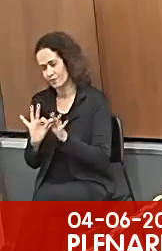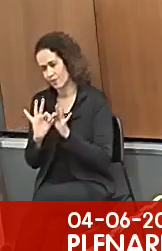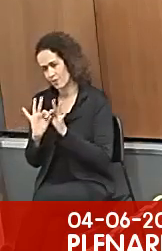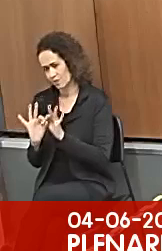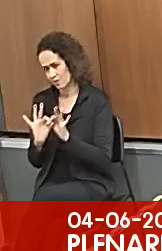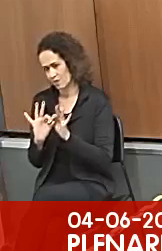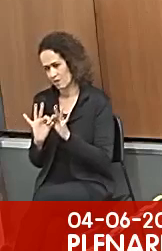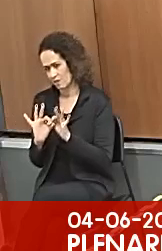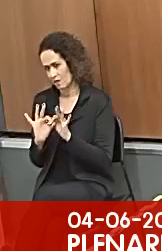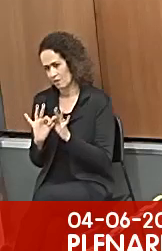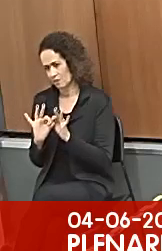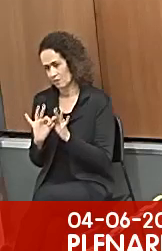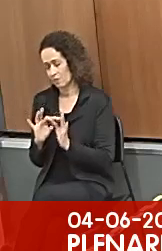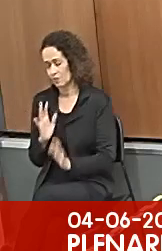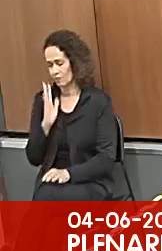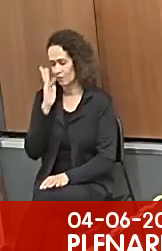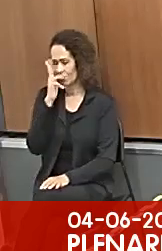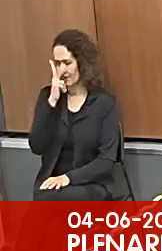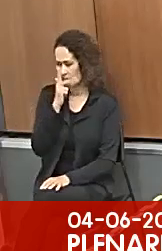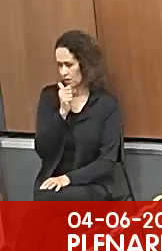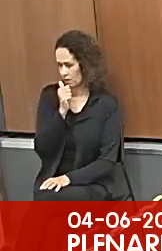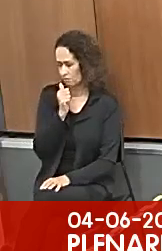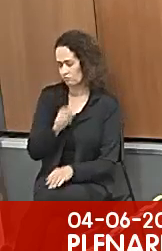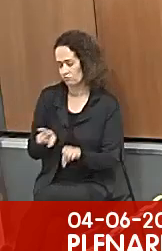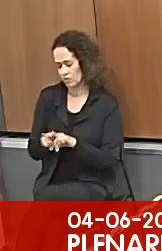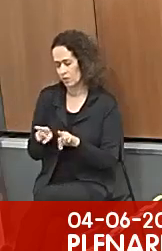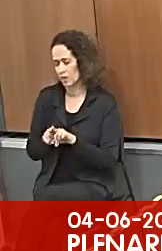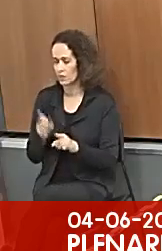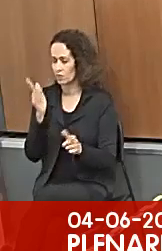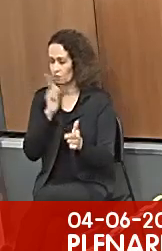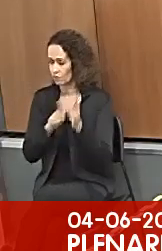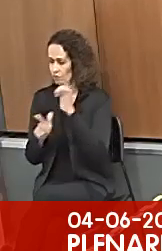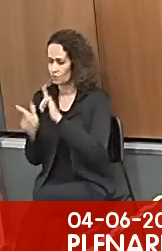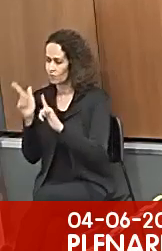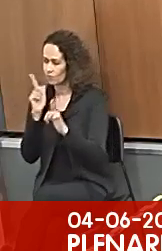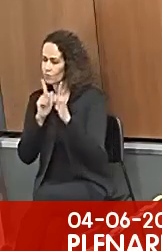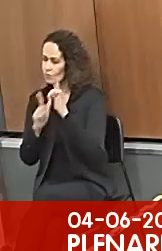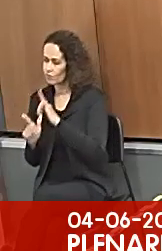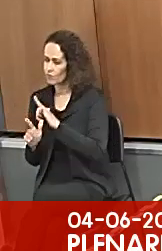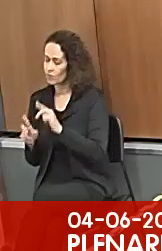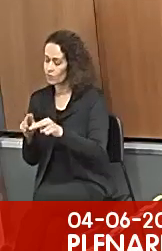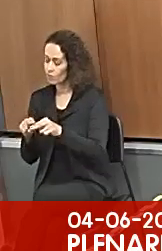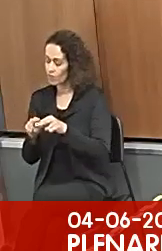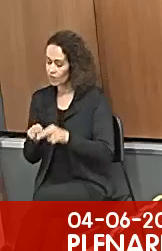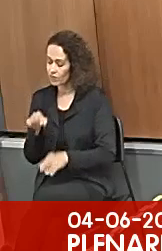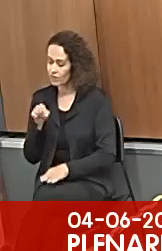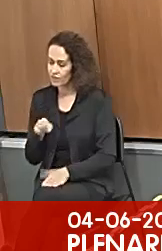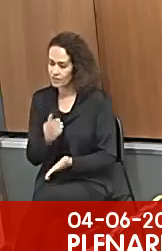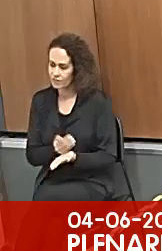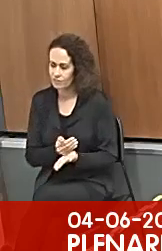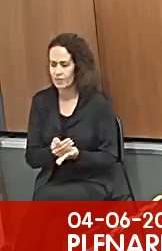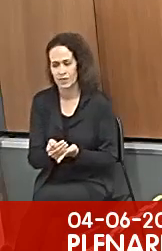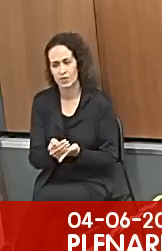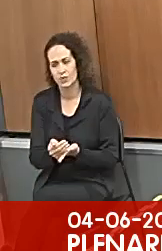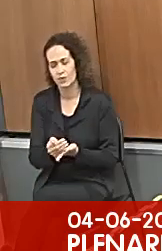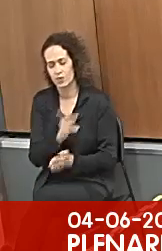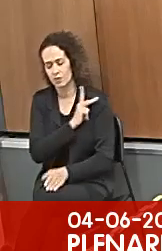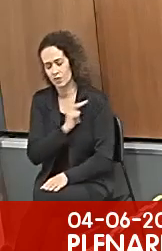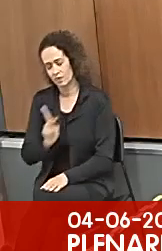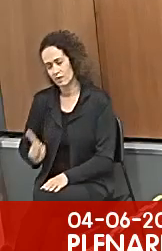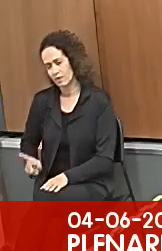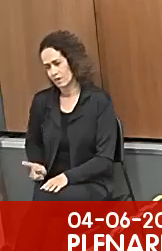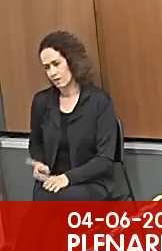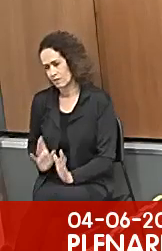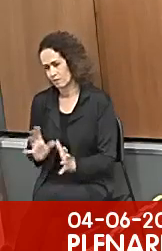não só será bela, mas de muitas conquistas através dessa iniciativa. E o presidente da comissão teve